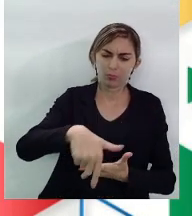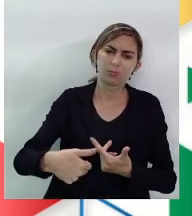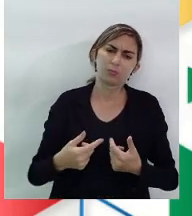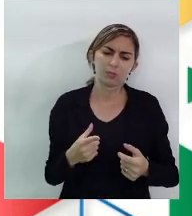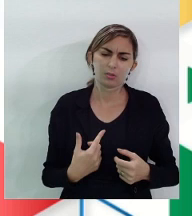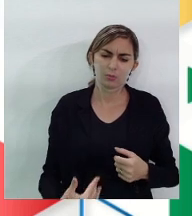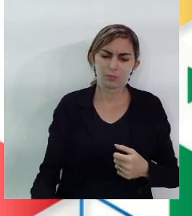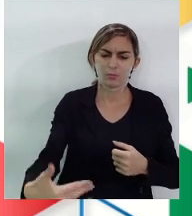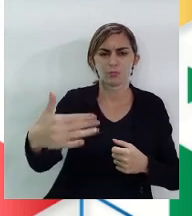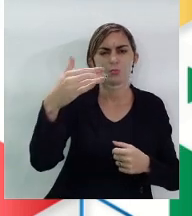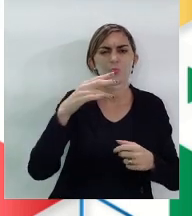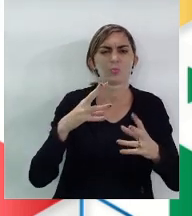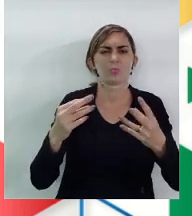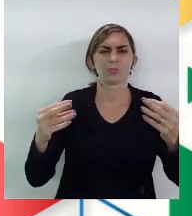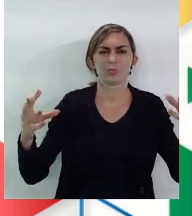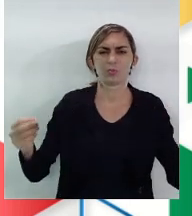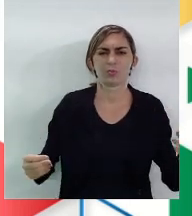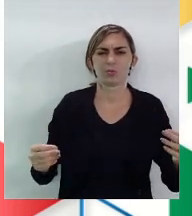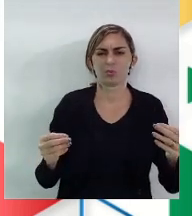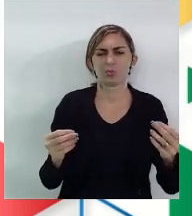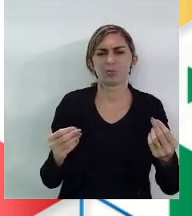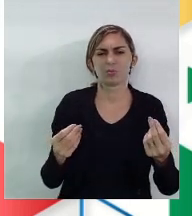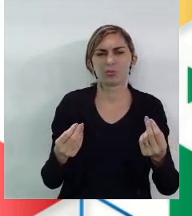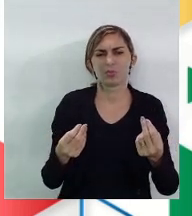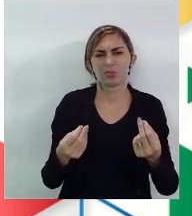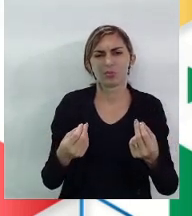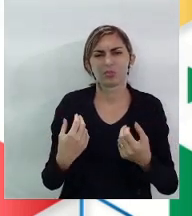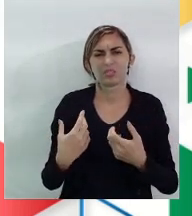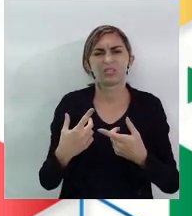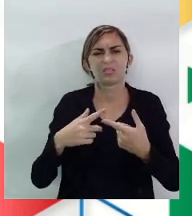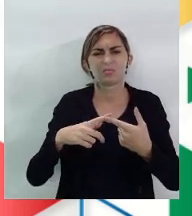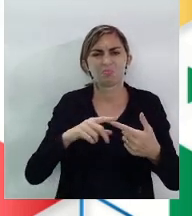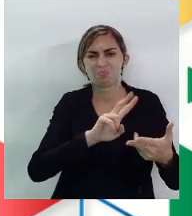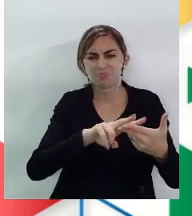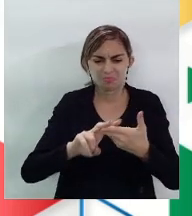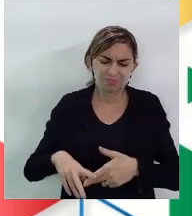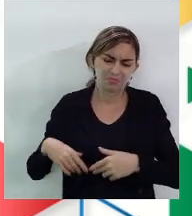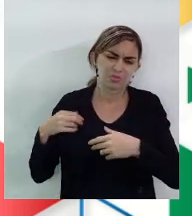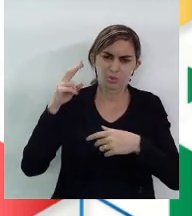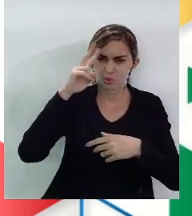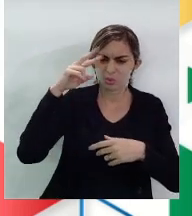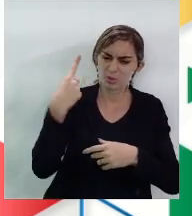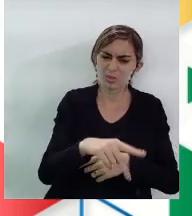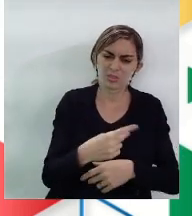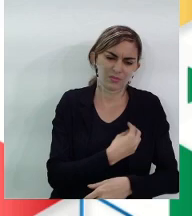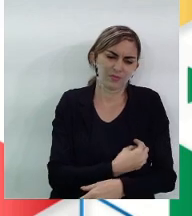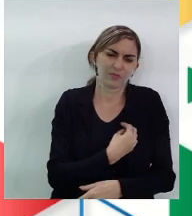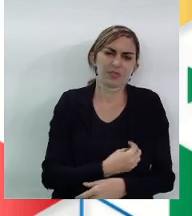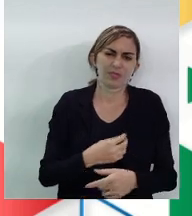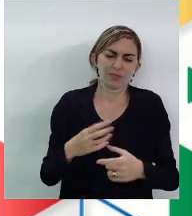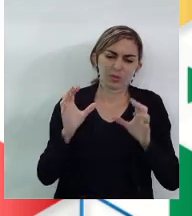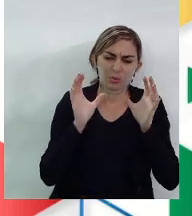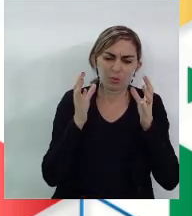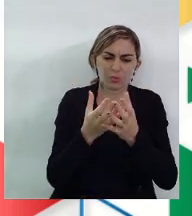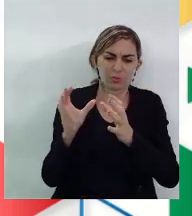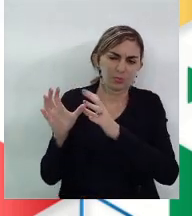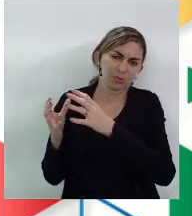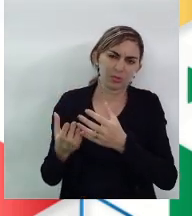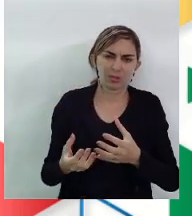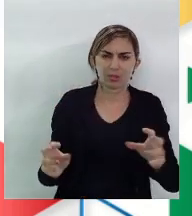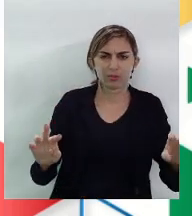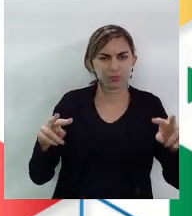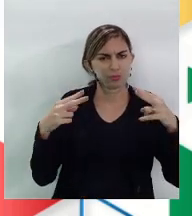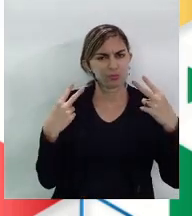eles passaram por muitos exílios em sua história. Os judeus conviveram em pequenas comunidades. Olhando para